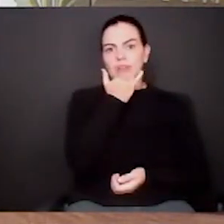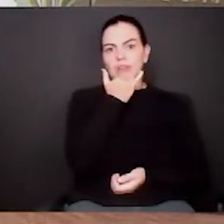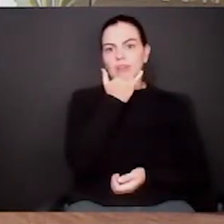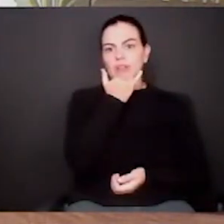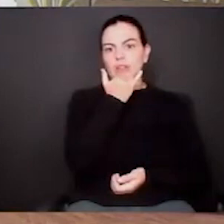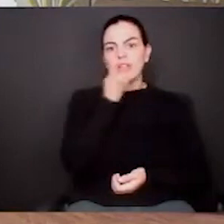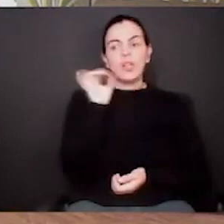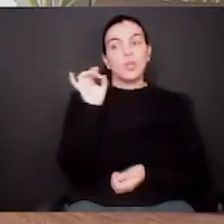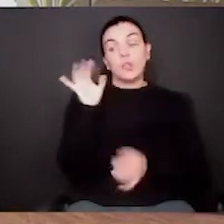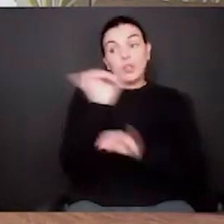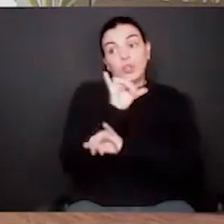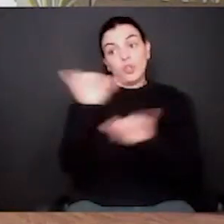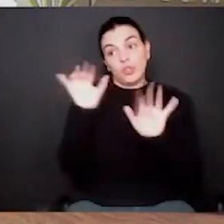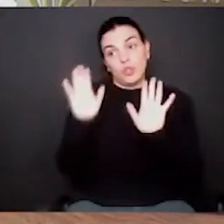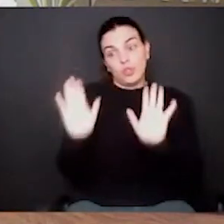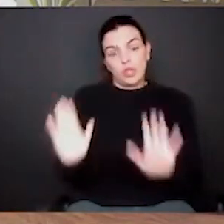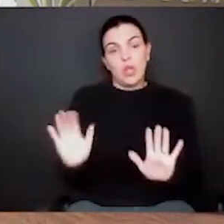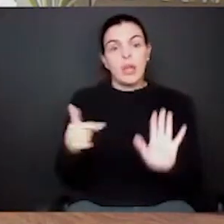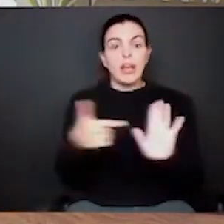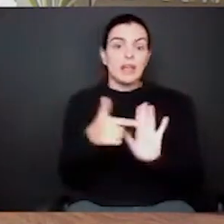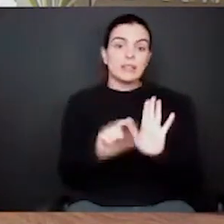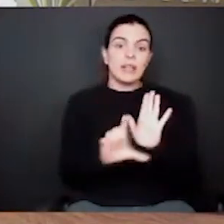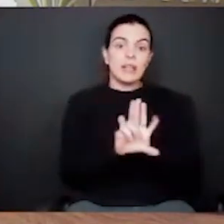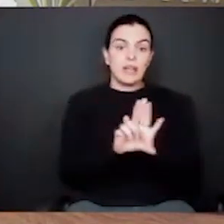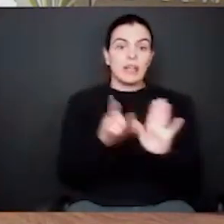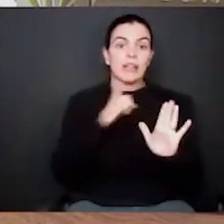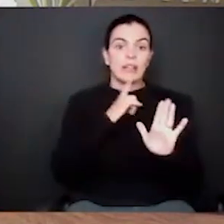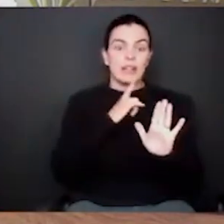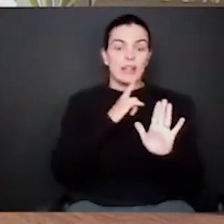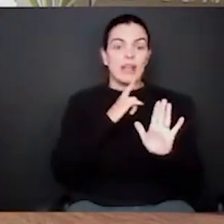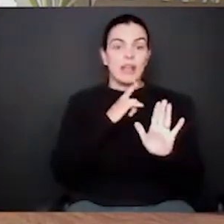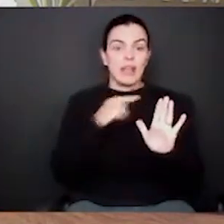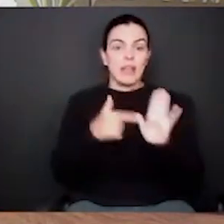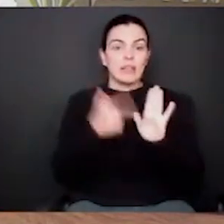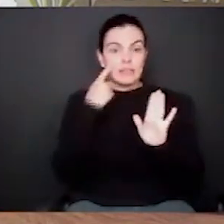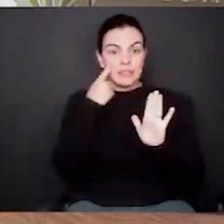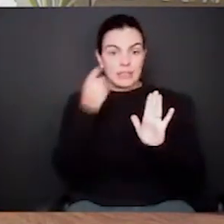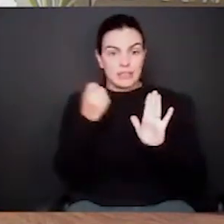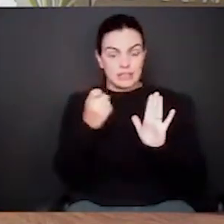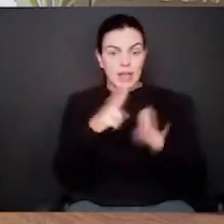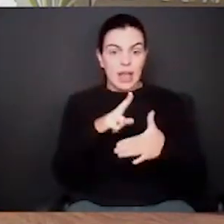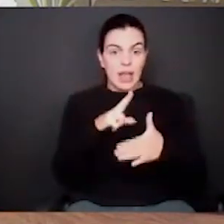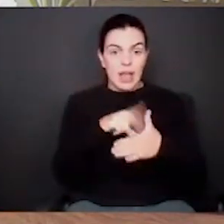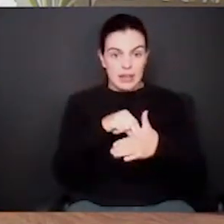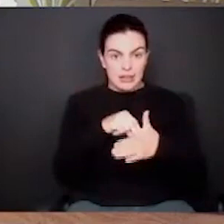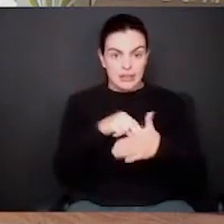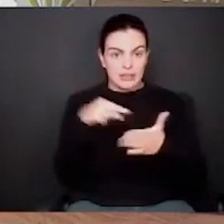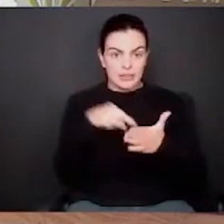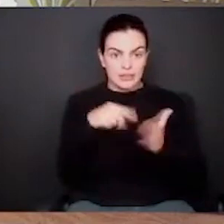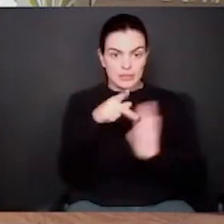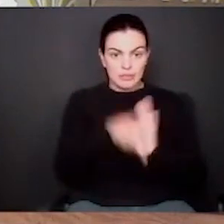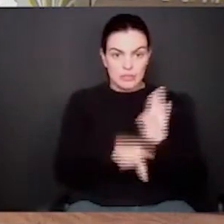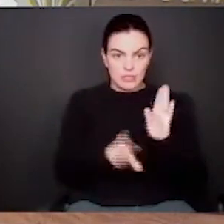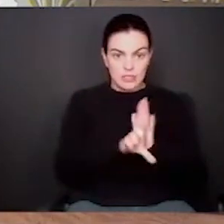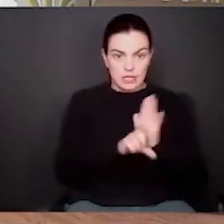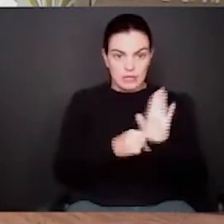presidente. Esta lei contempla, essa parte mais interessante, como anexo do projeto de lei, ela